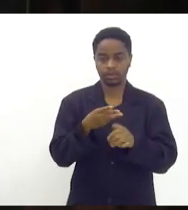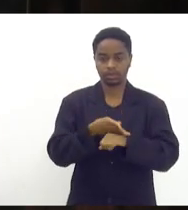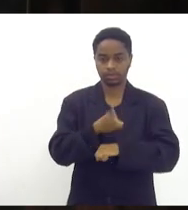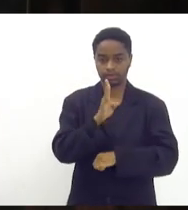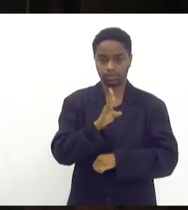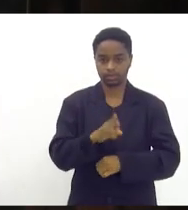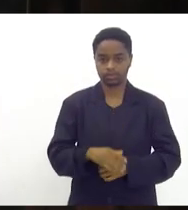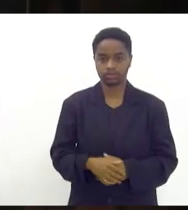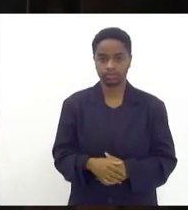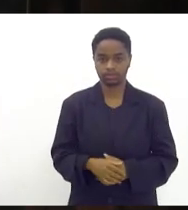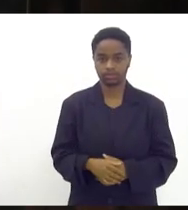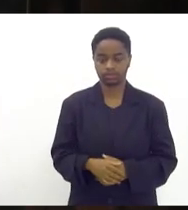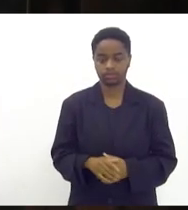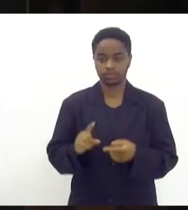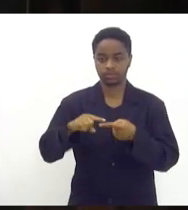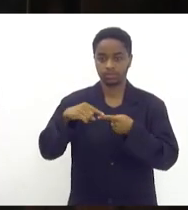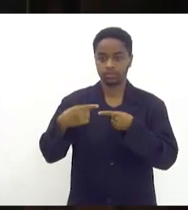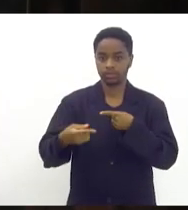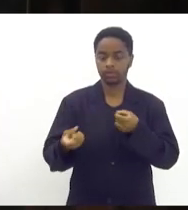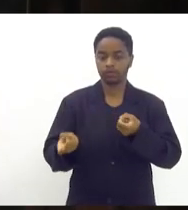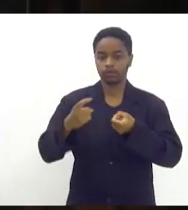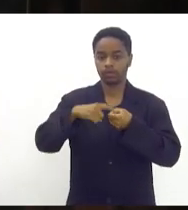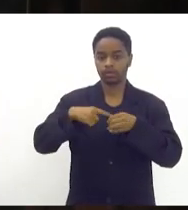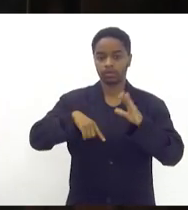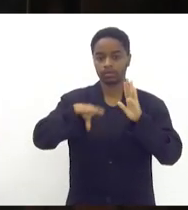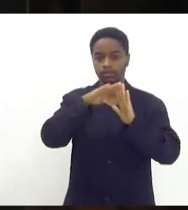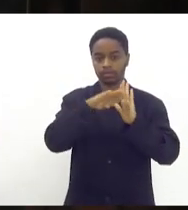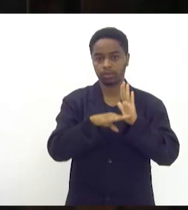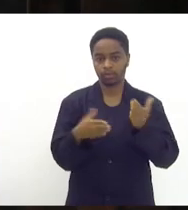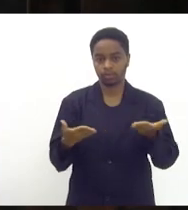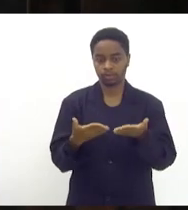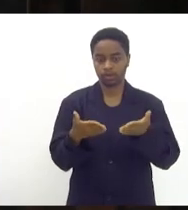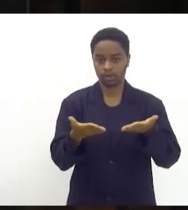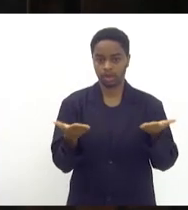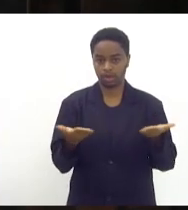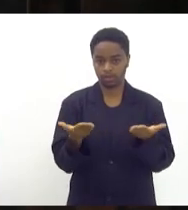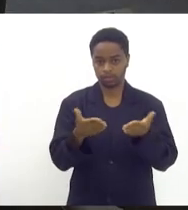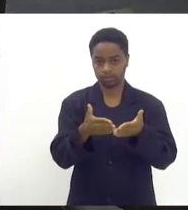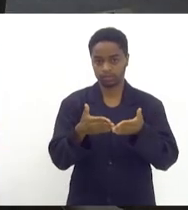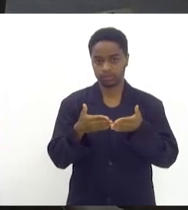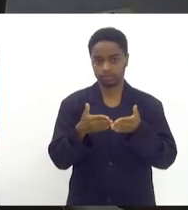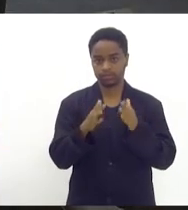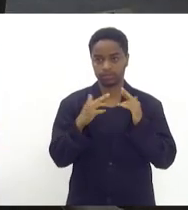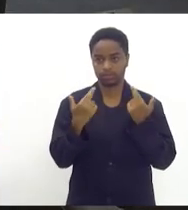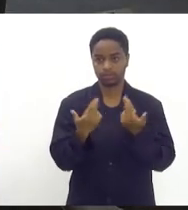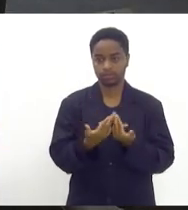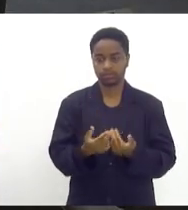horas, quando retornaremos com a ordem do dia. Está suspensa a sessão.